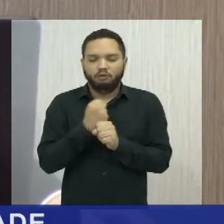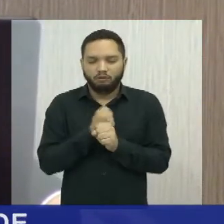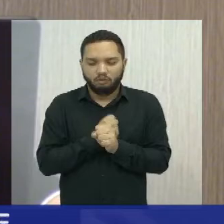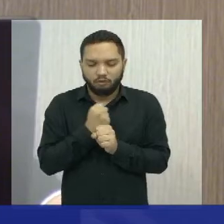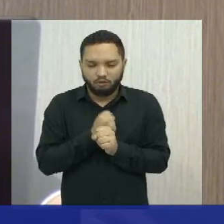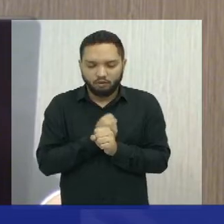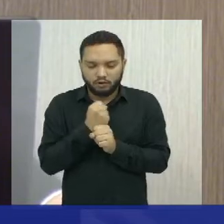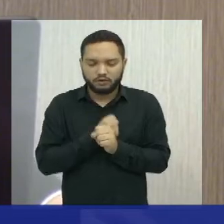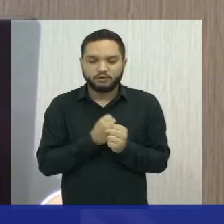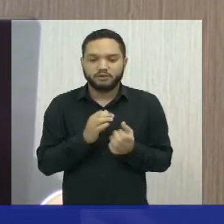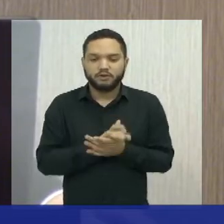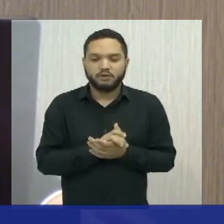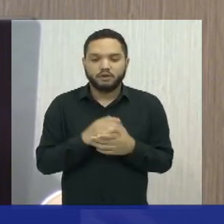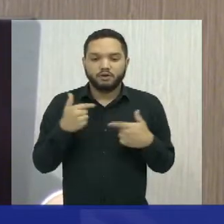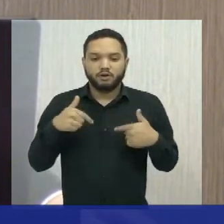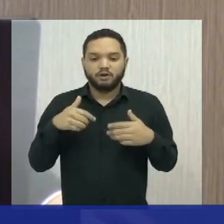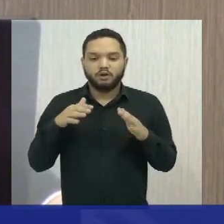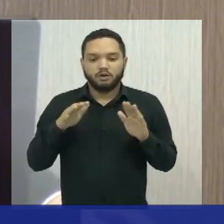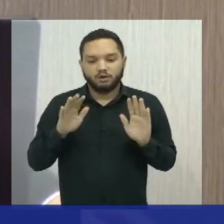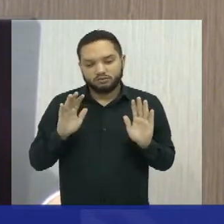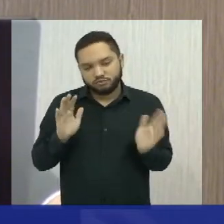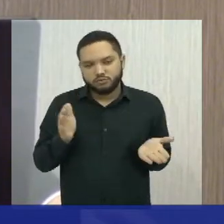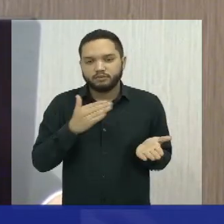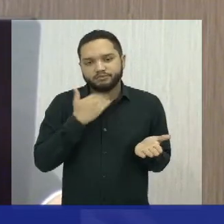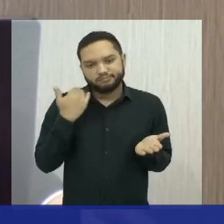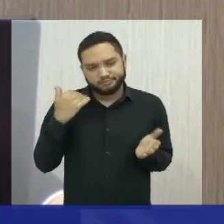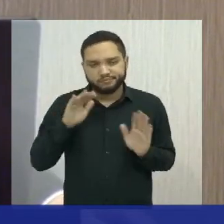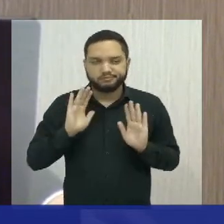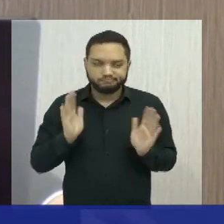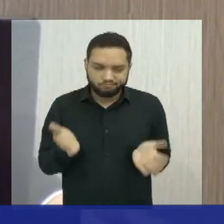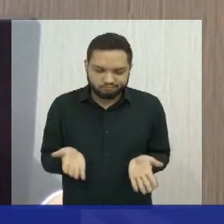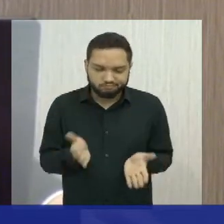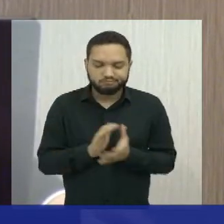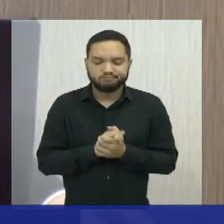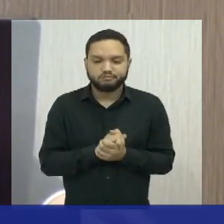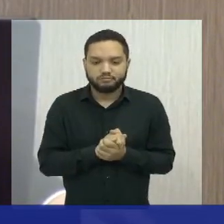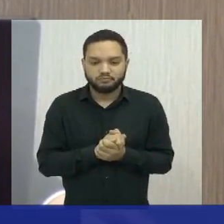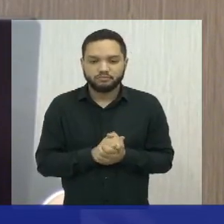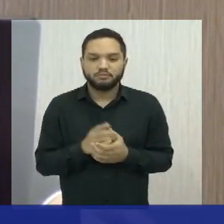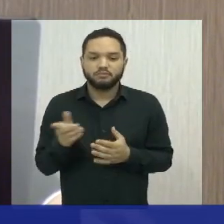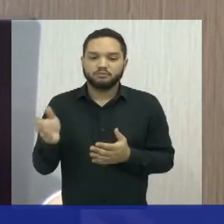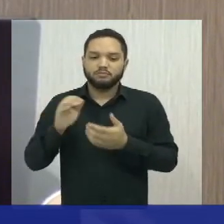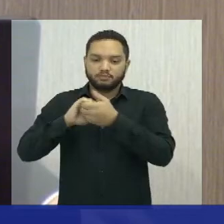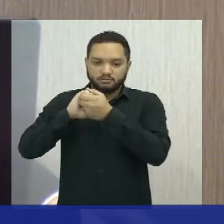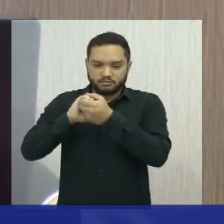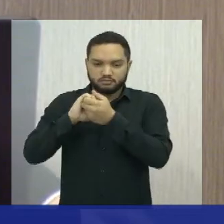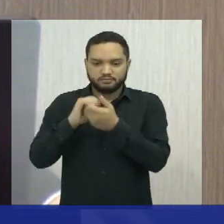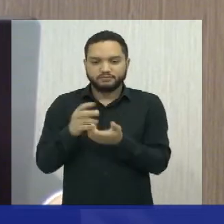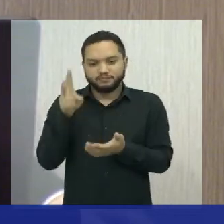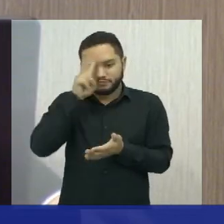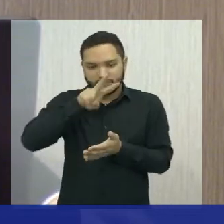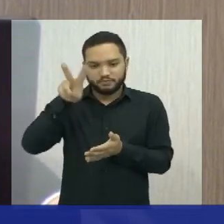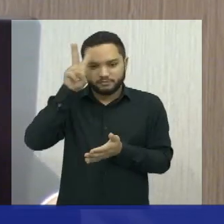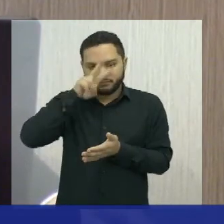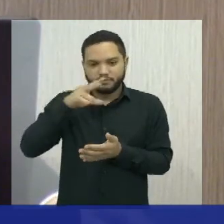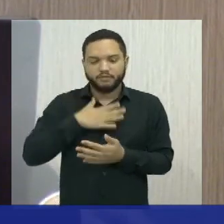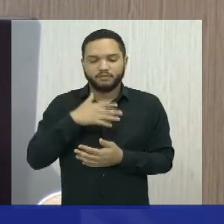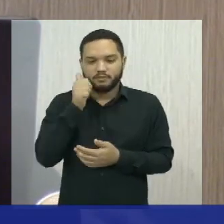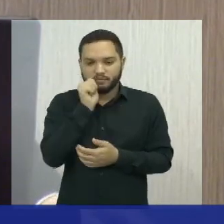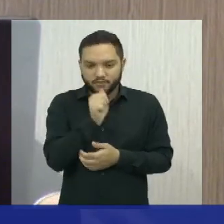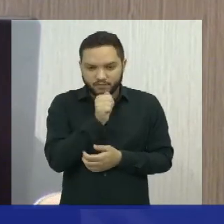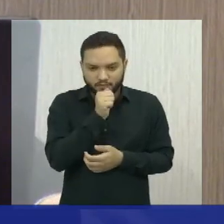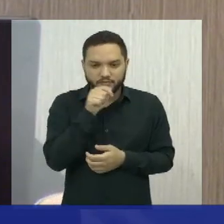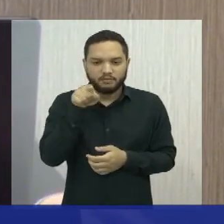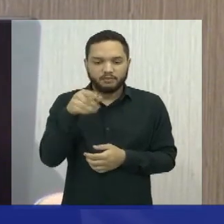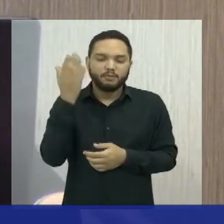anos, né, hoje está no céu, e aí eu as saúdo, né, lembrando bem da minha mãe, de